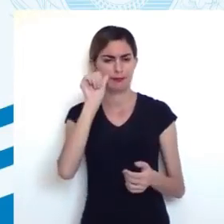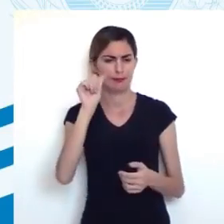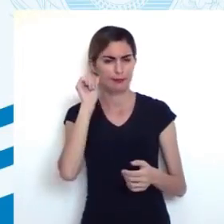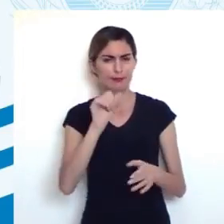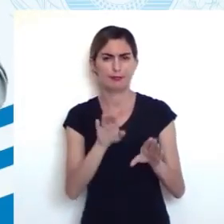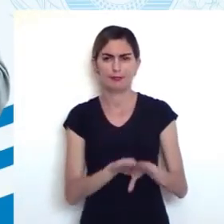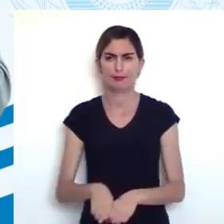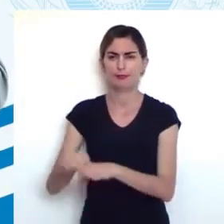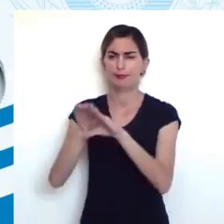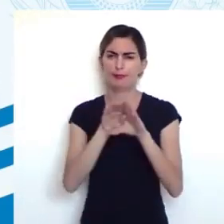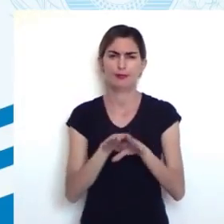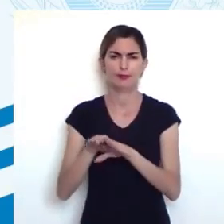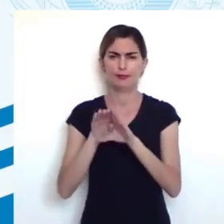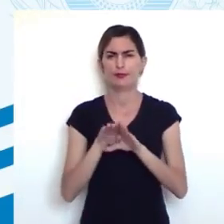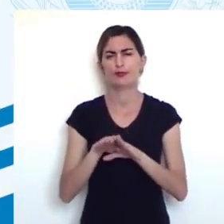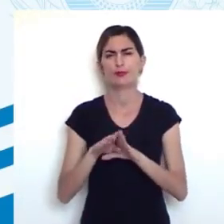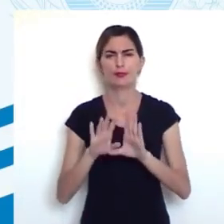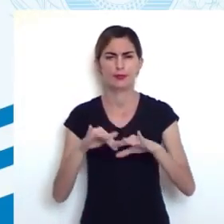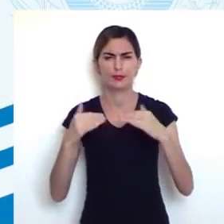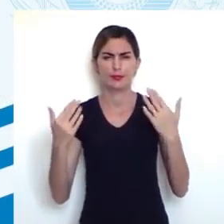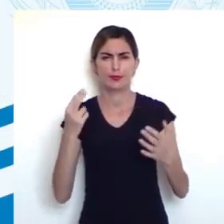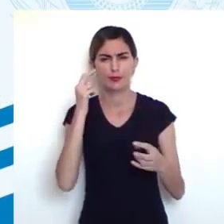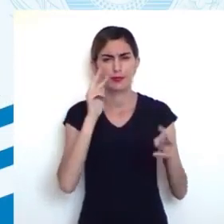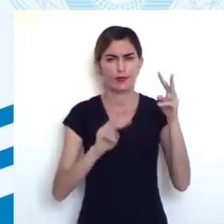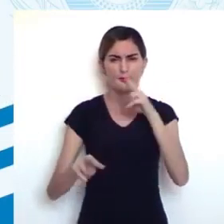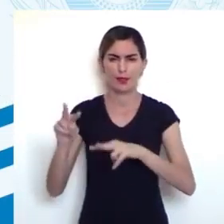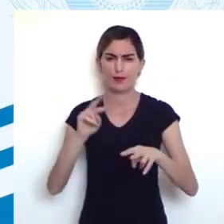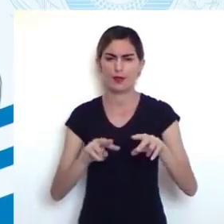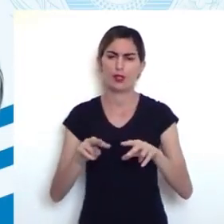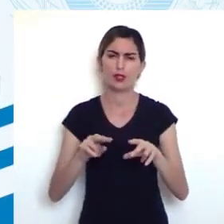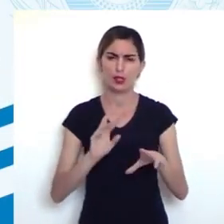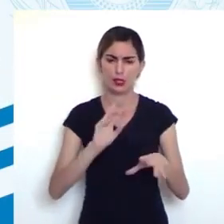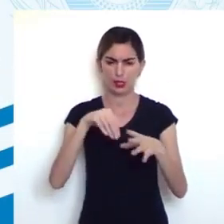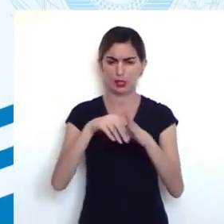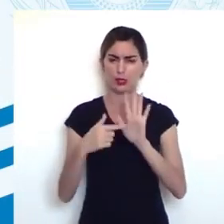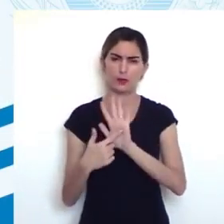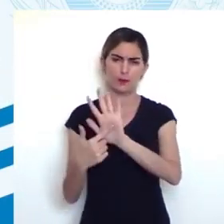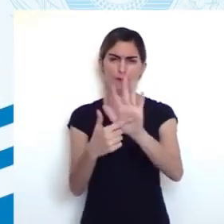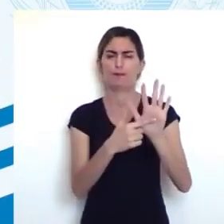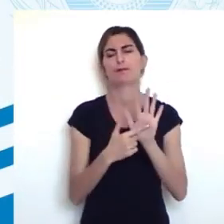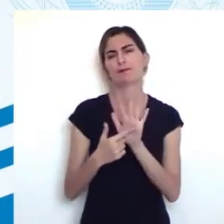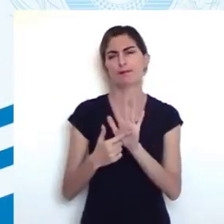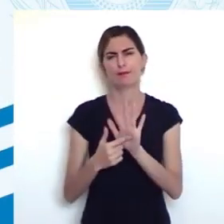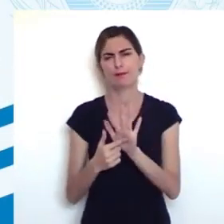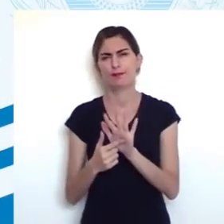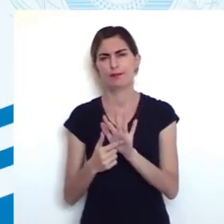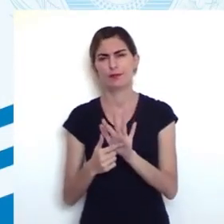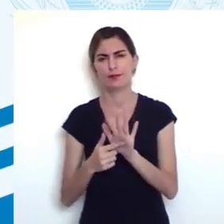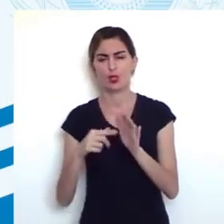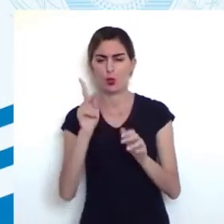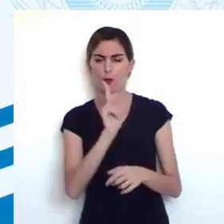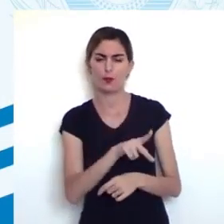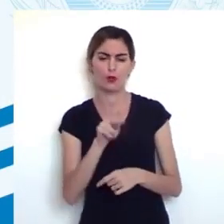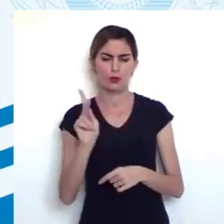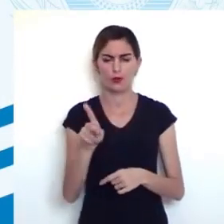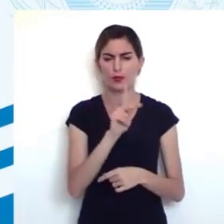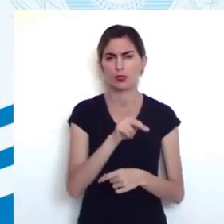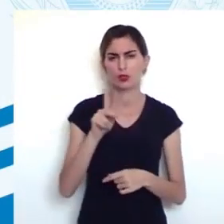Entre as mulheres, né? Então, veja, também podemos destacar aí a